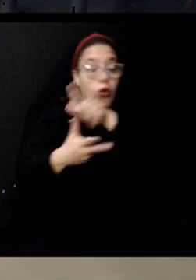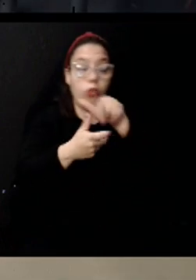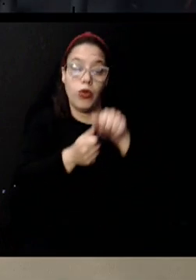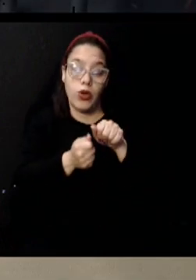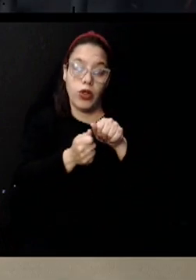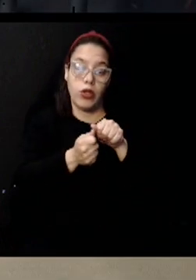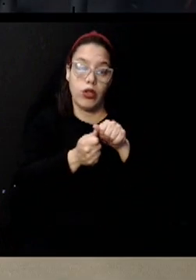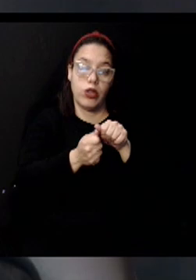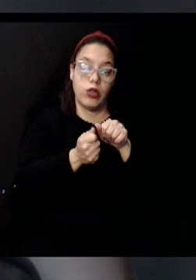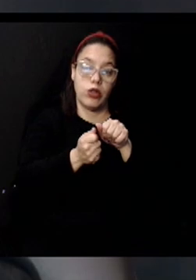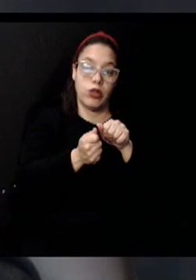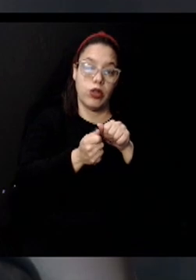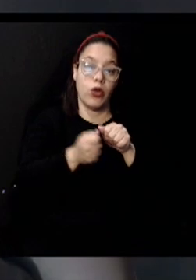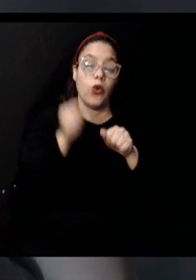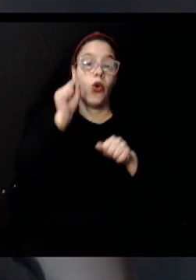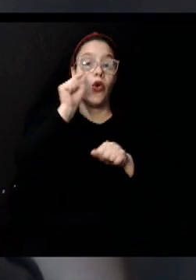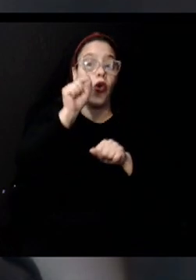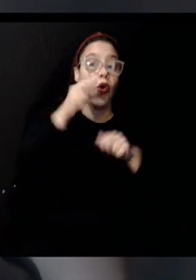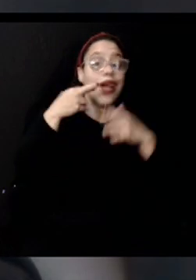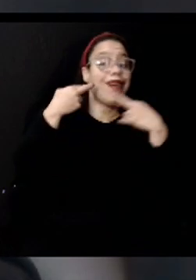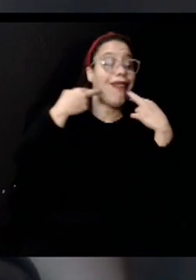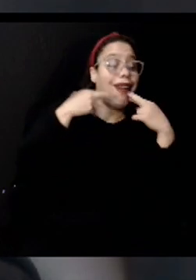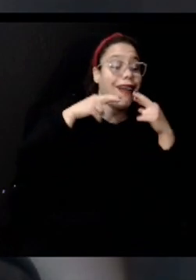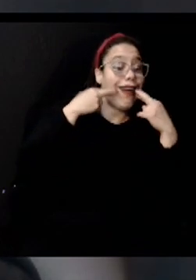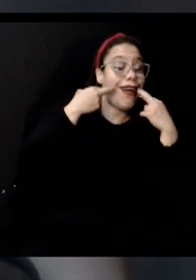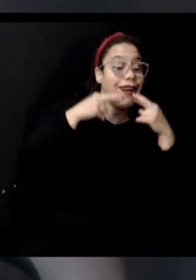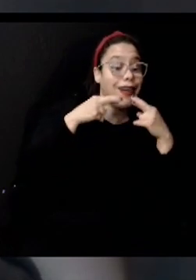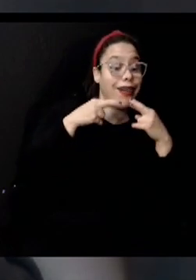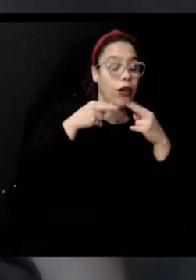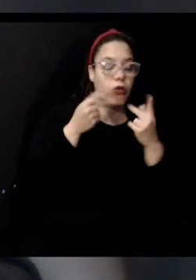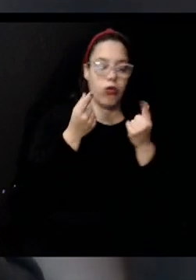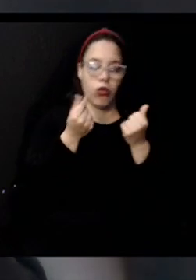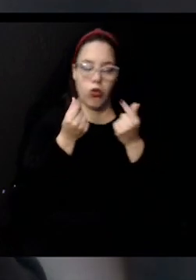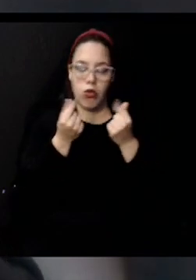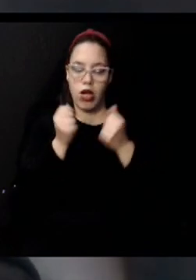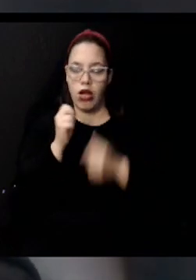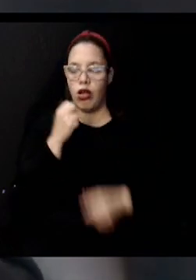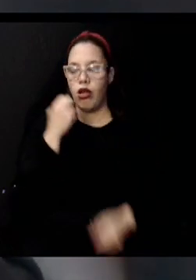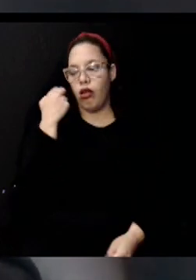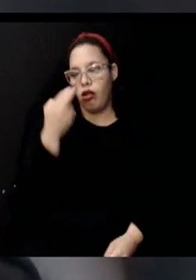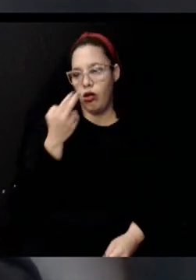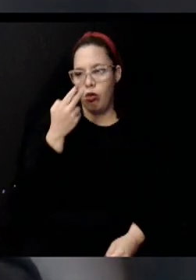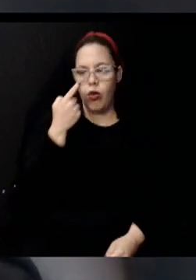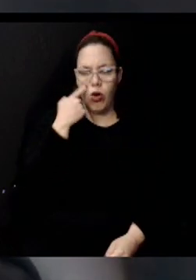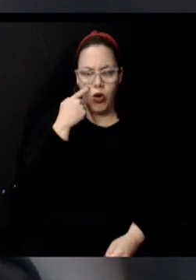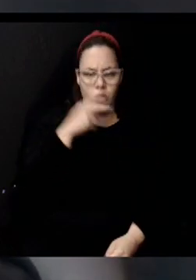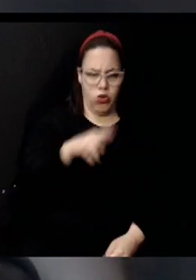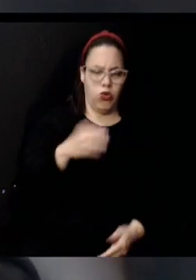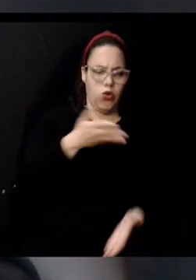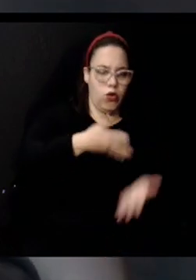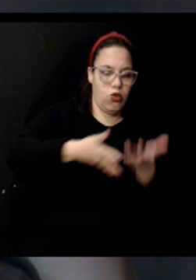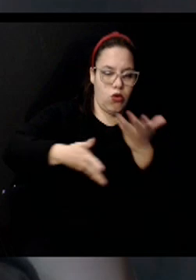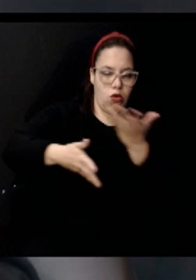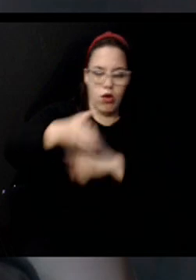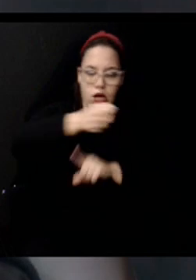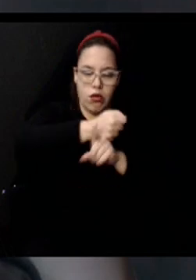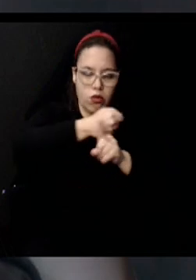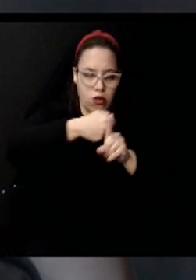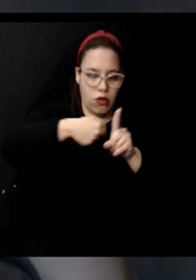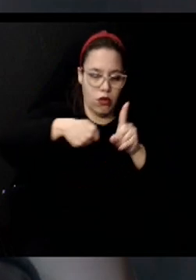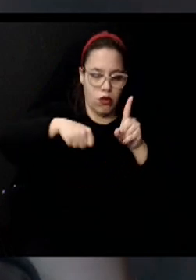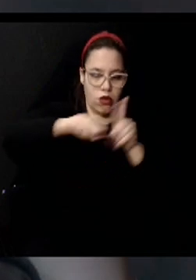Exato. reclama dos preços ou você reclama, você participa da sociedade e se você se Uhum.